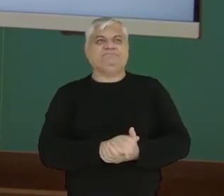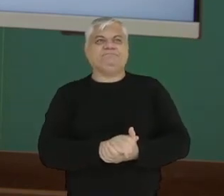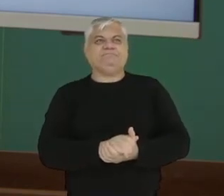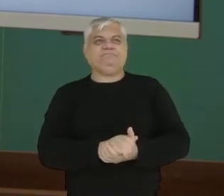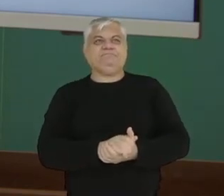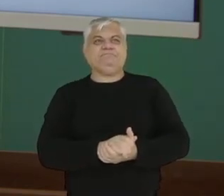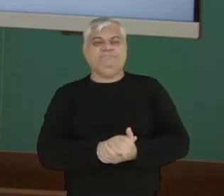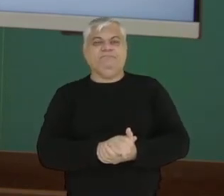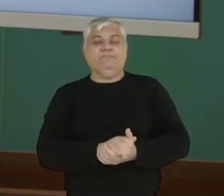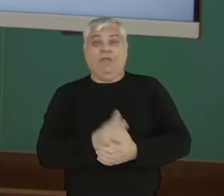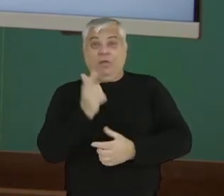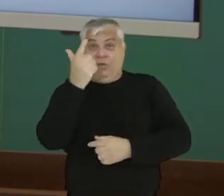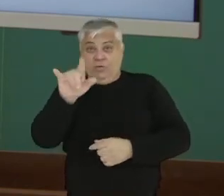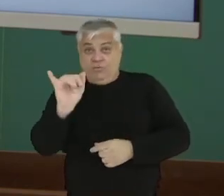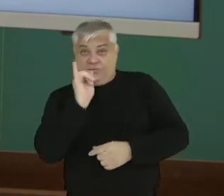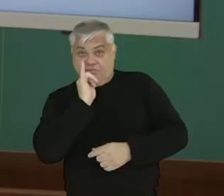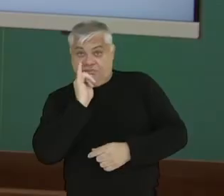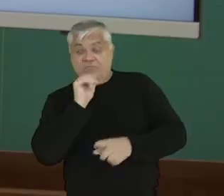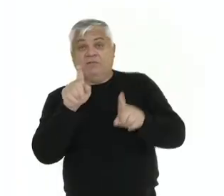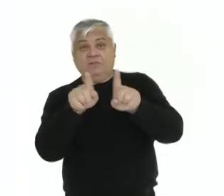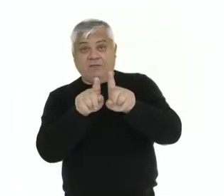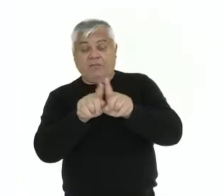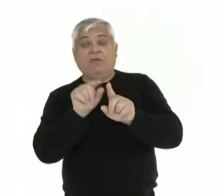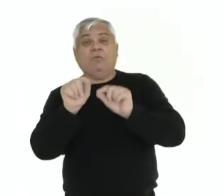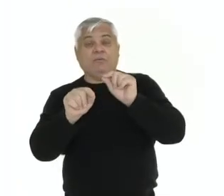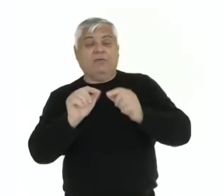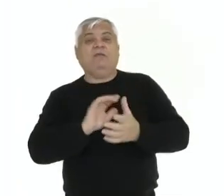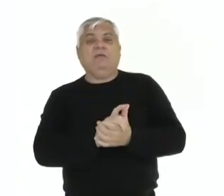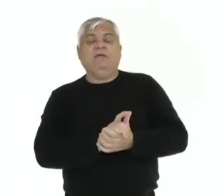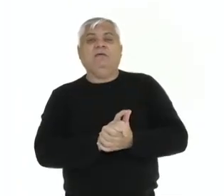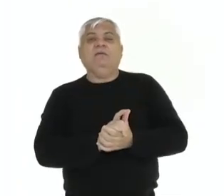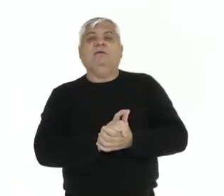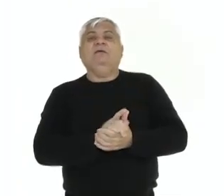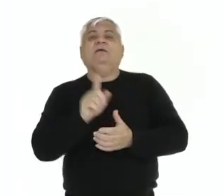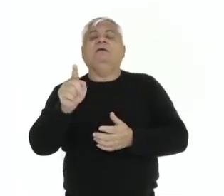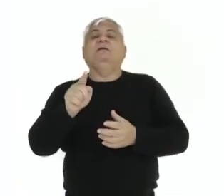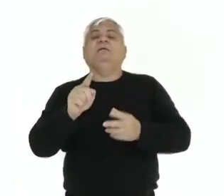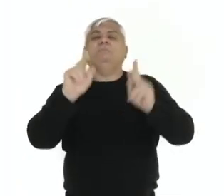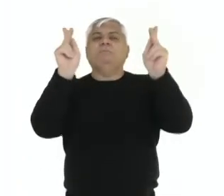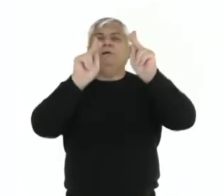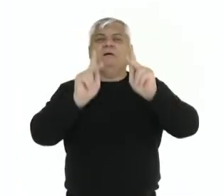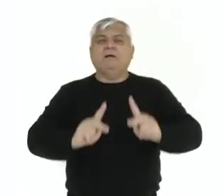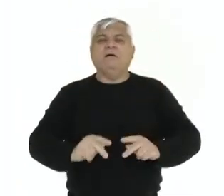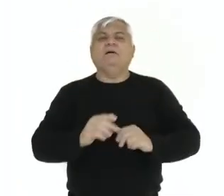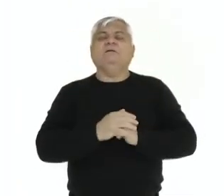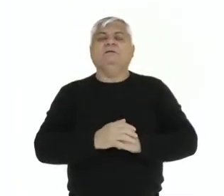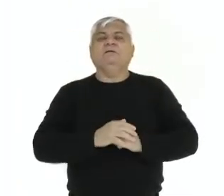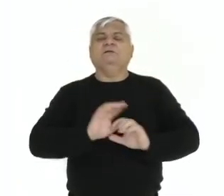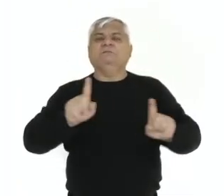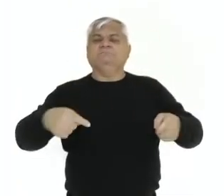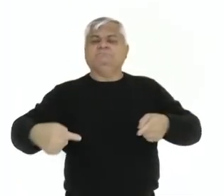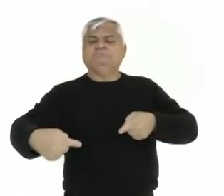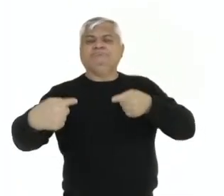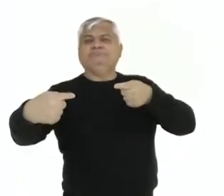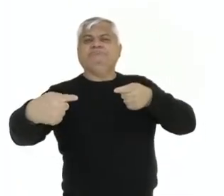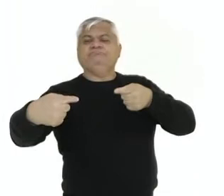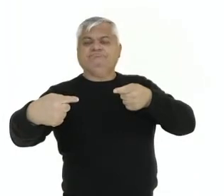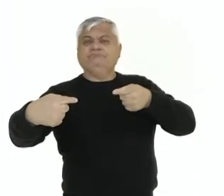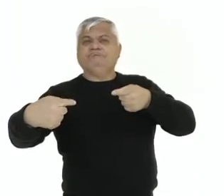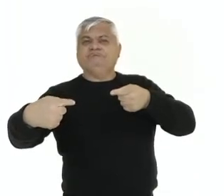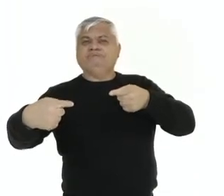aqui, outro exemplo de atuação das Forças Armadas em tempos de paz é o seu enfrentamento, né, quando a gente tem